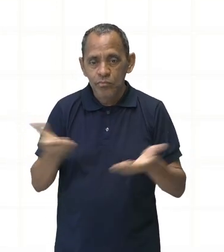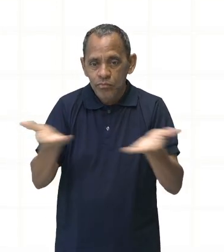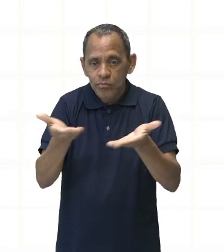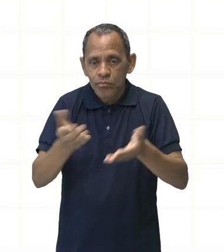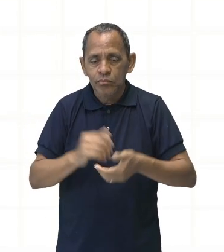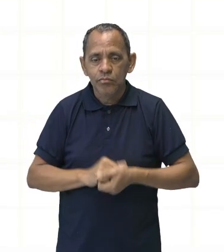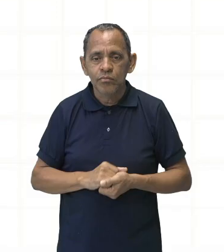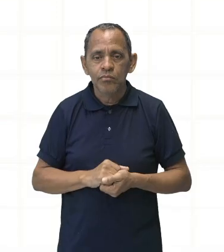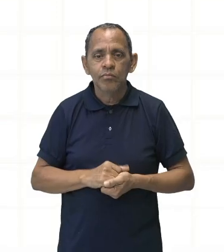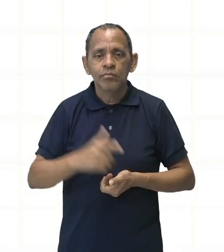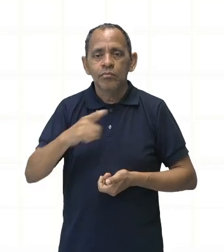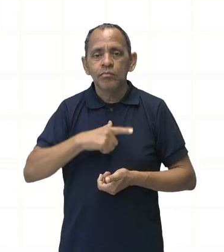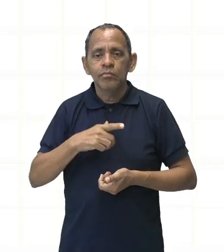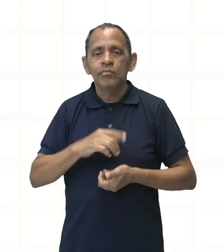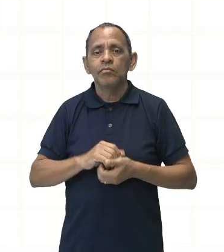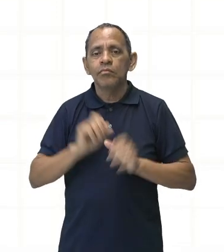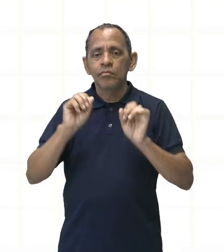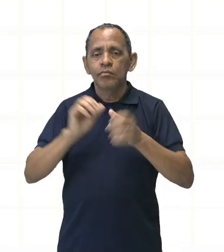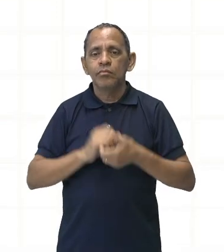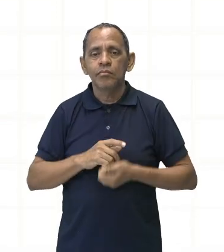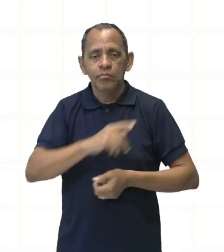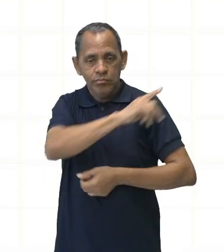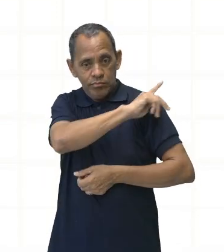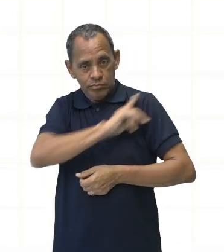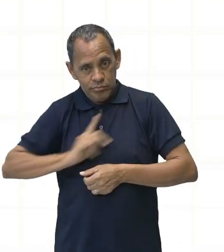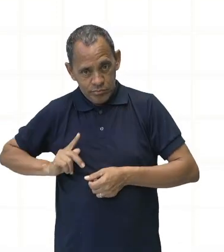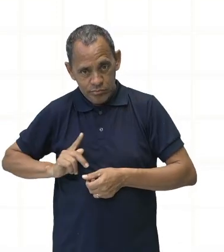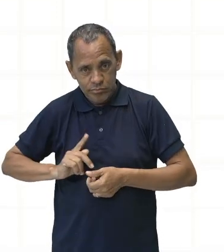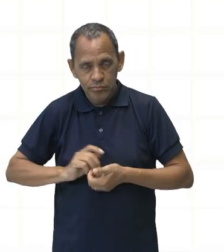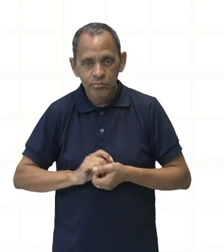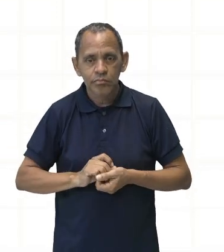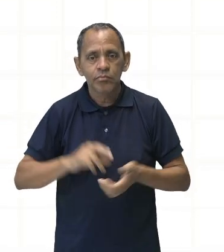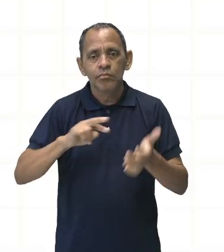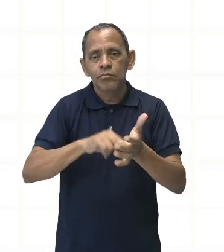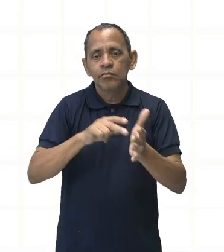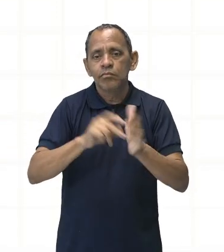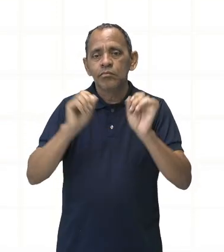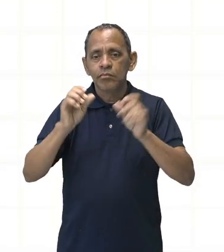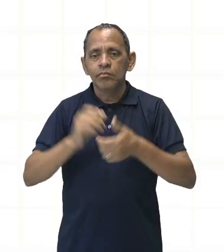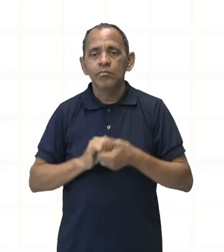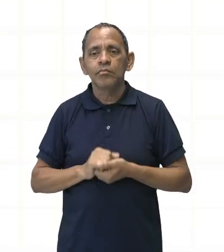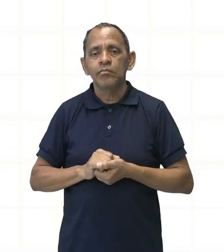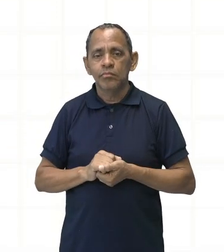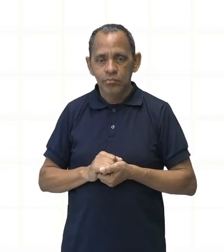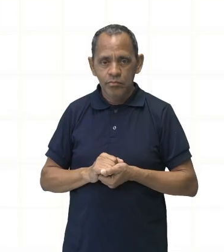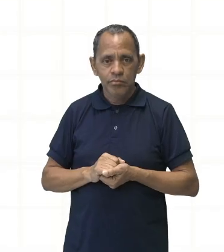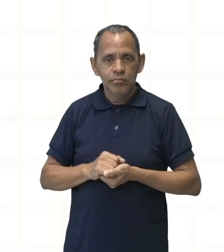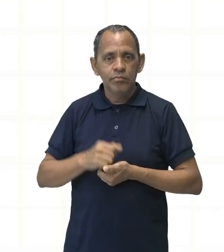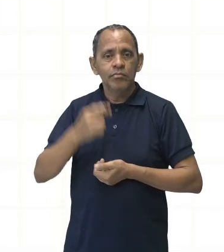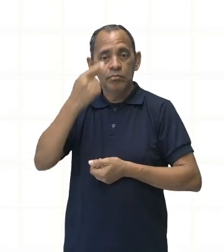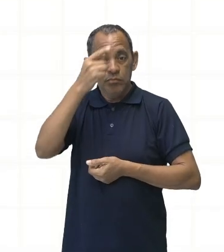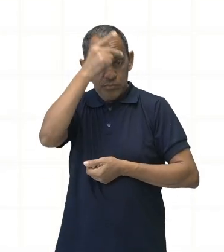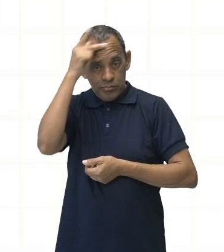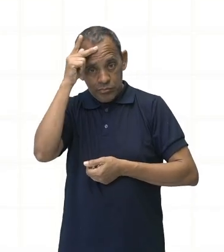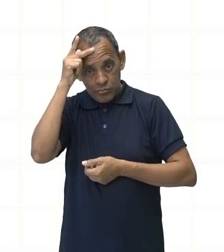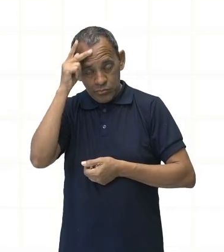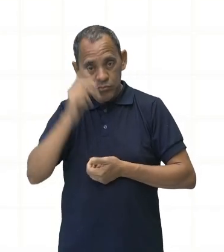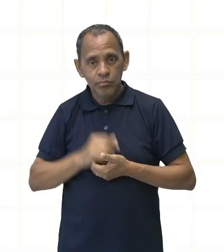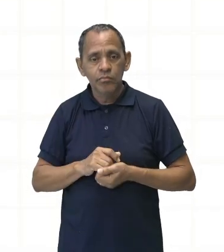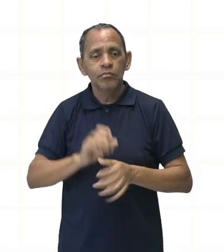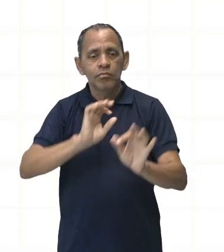atuais. Temos a presença do presidencialismo. O que isso quer dizer? A figura do presidente chefiando o